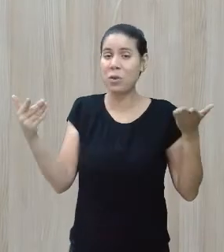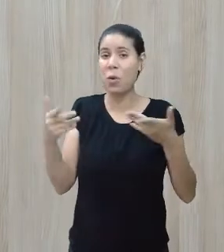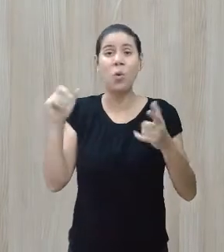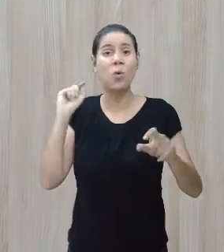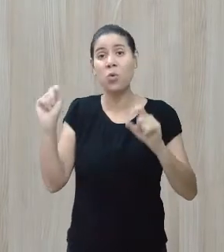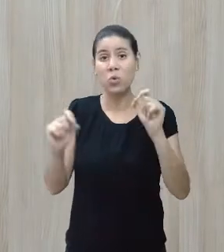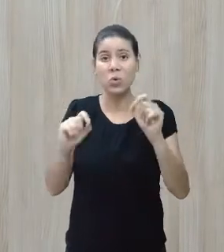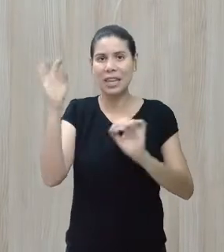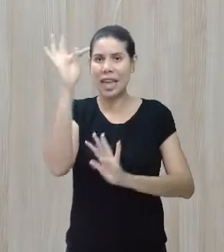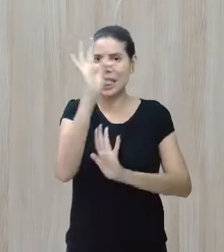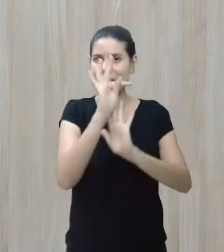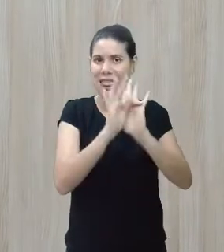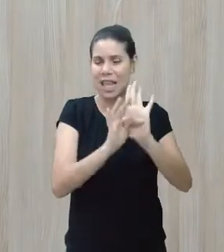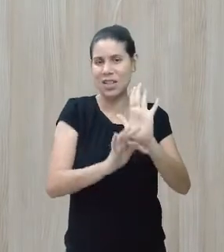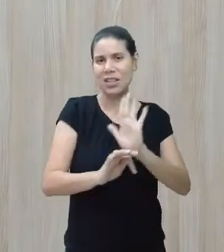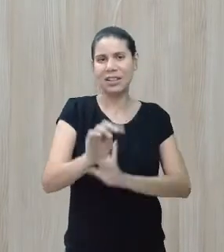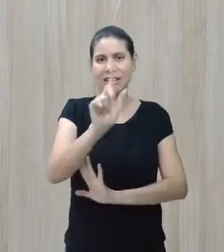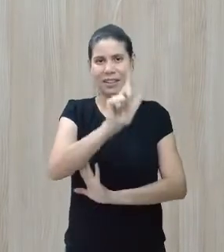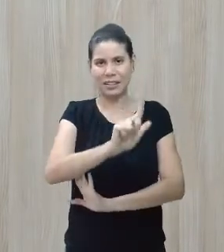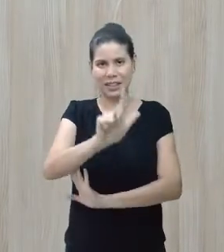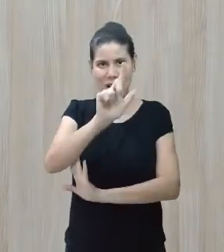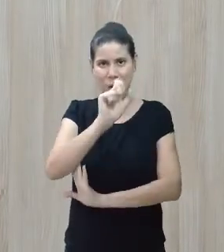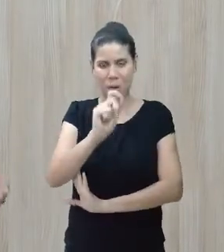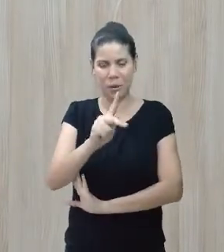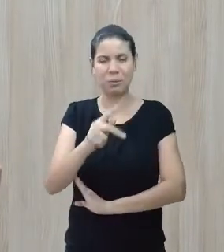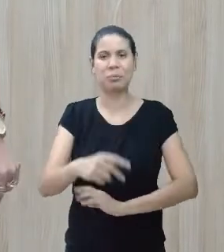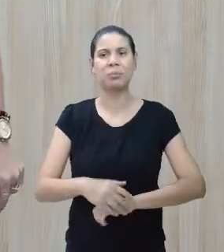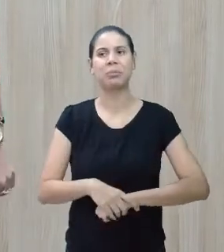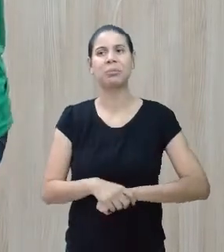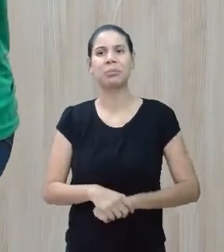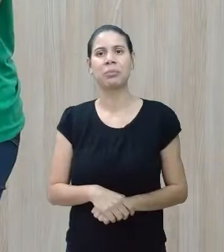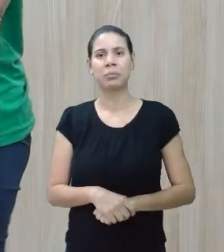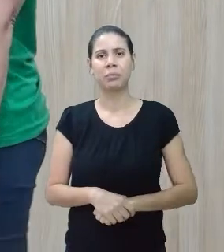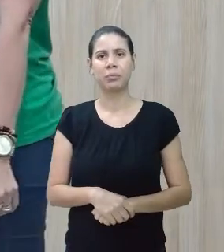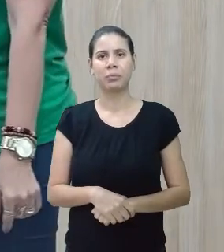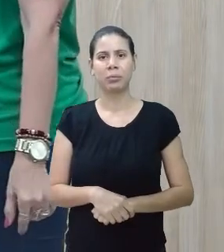quê? Textos literários. Vamos lá?